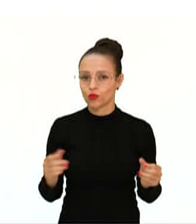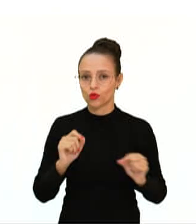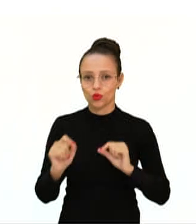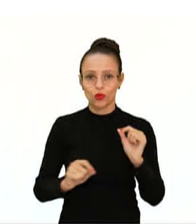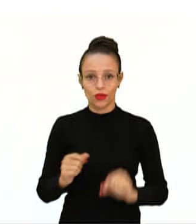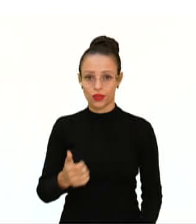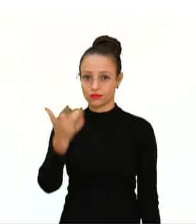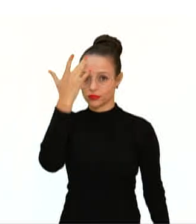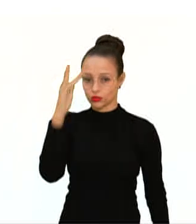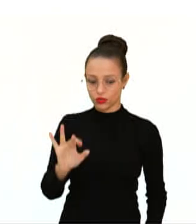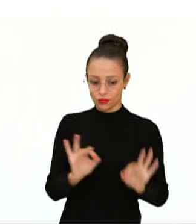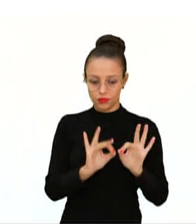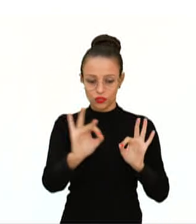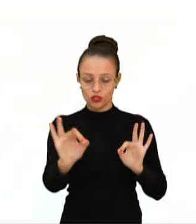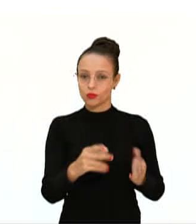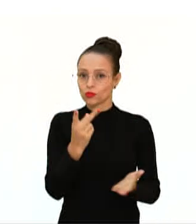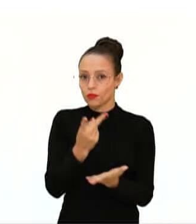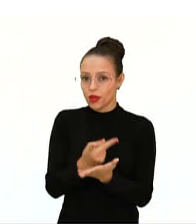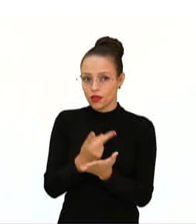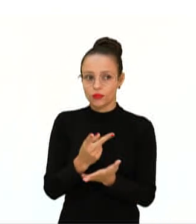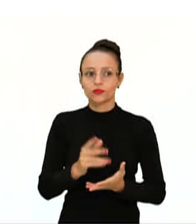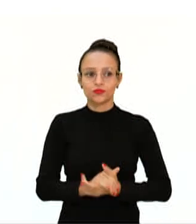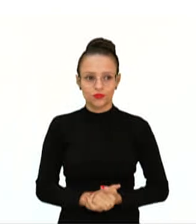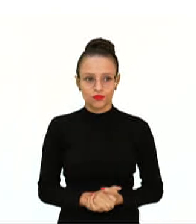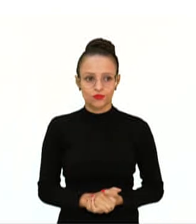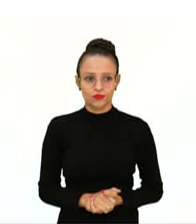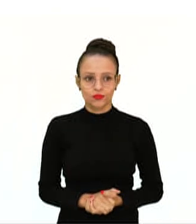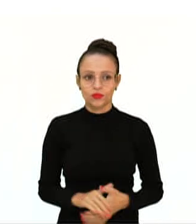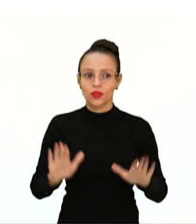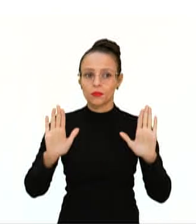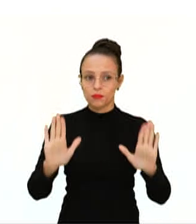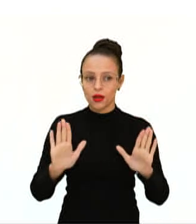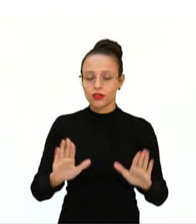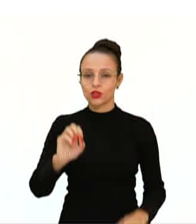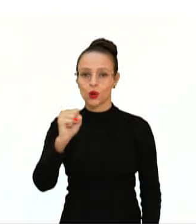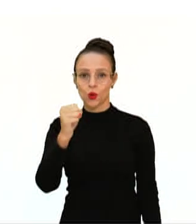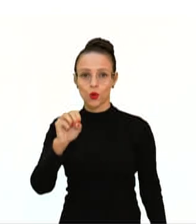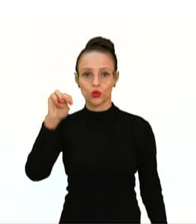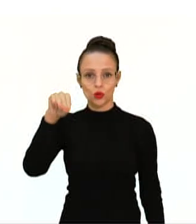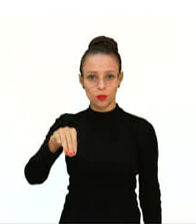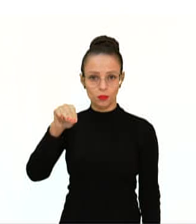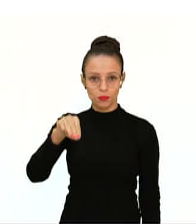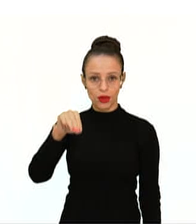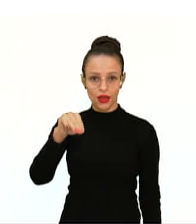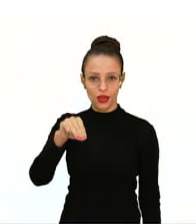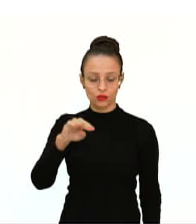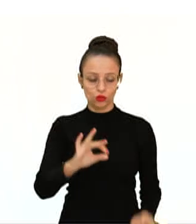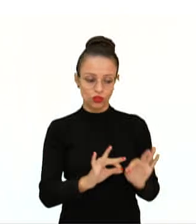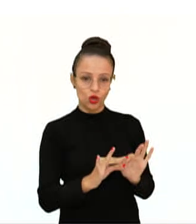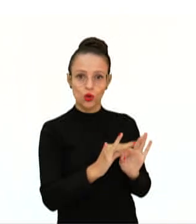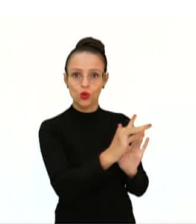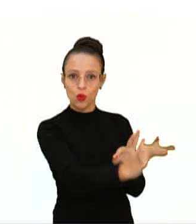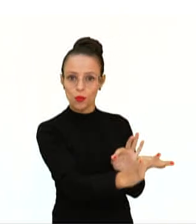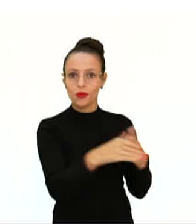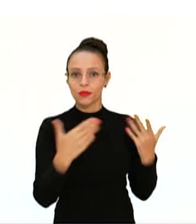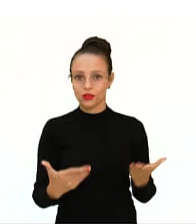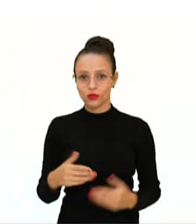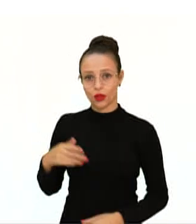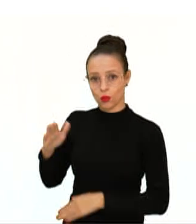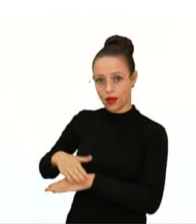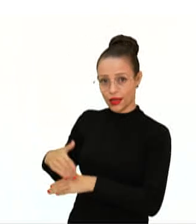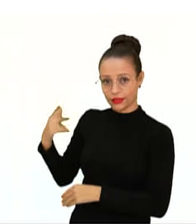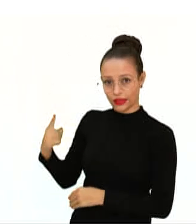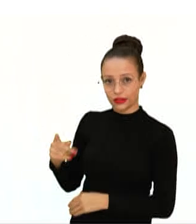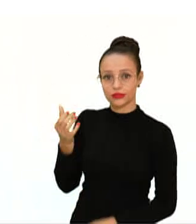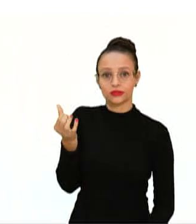nos forneceram porque elas estão fixas, certo? Mas com 8 metros de comprimento. Então, se a do Pedro